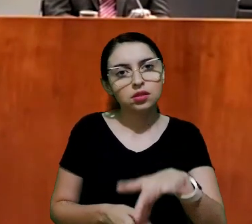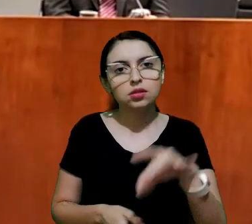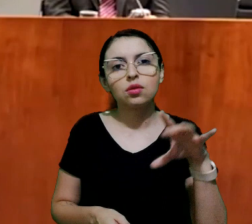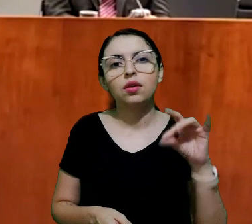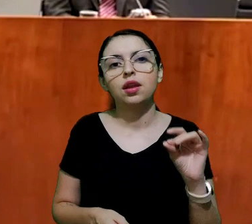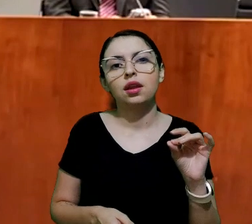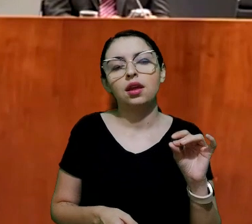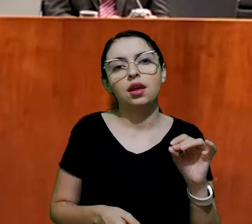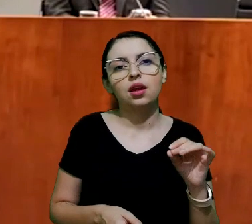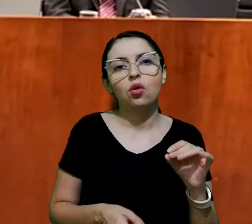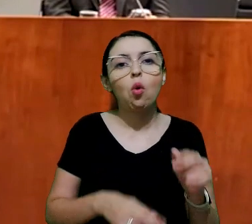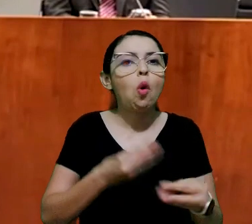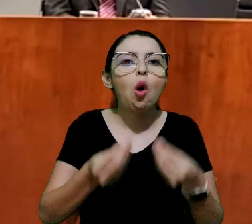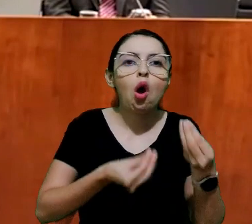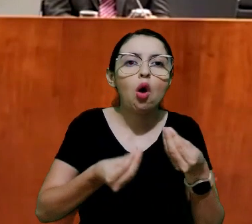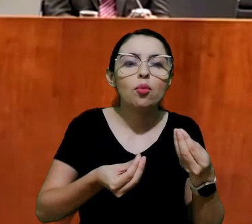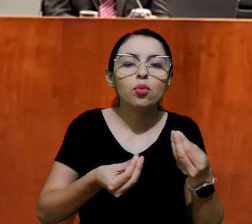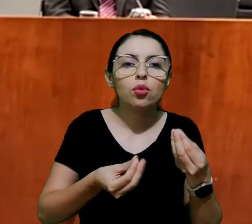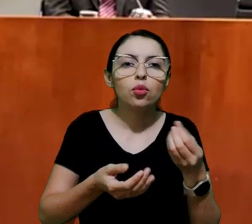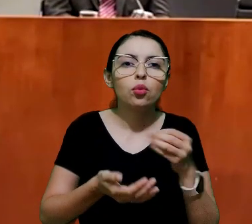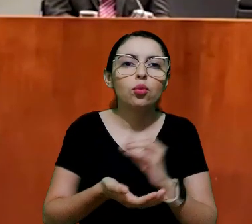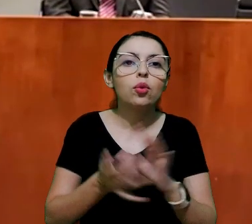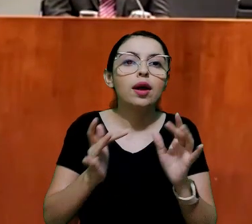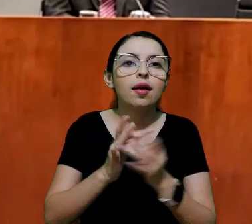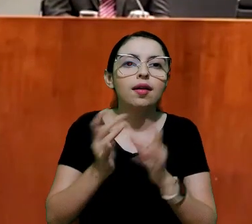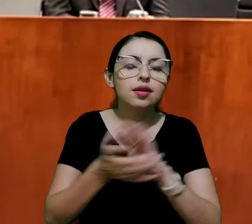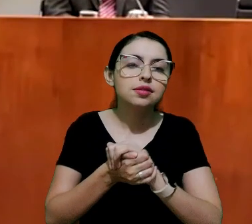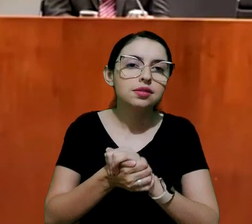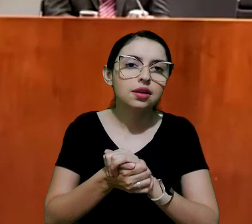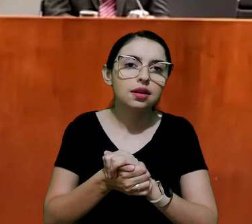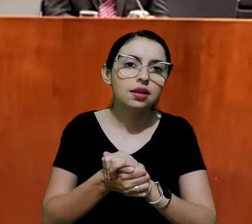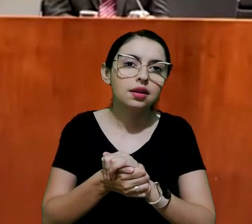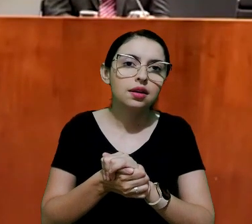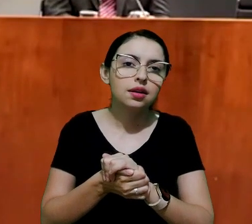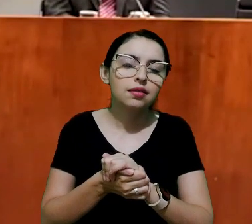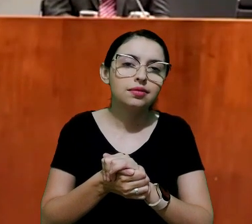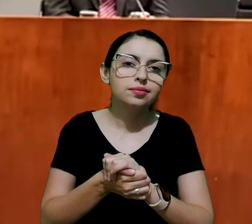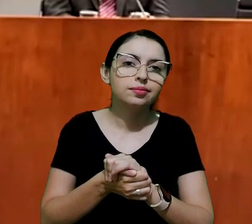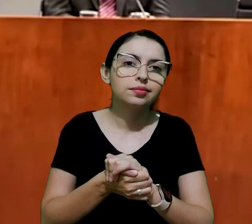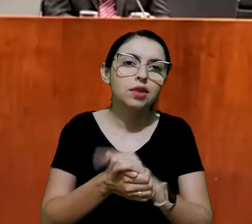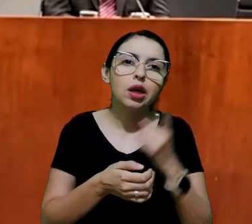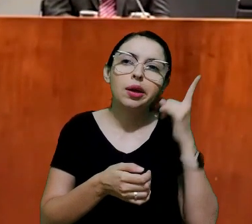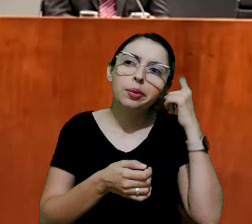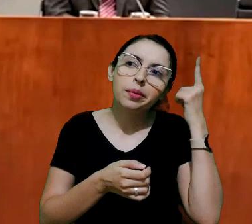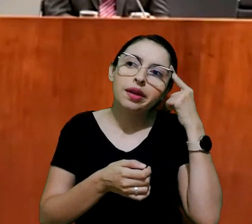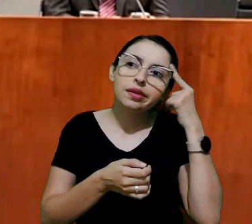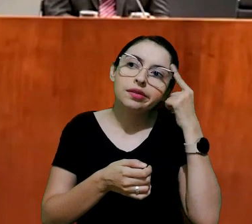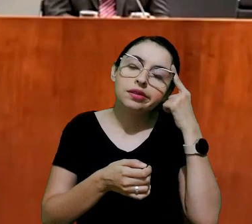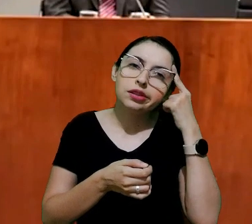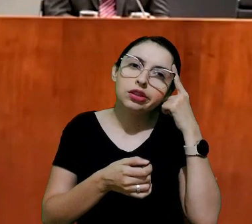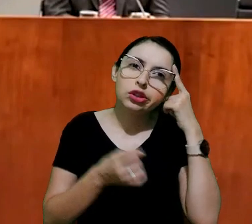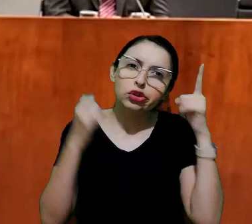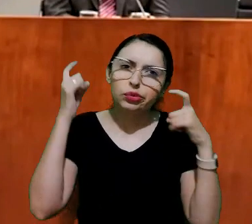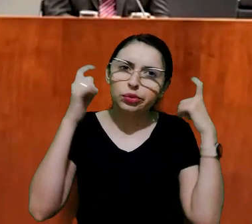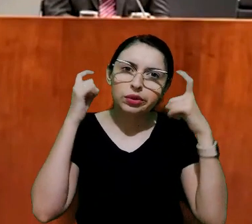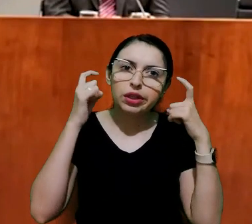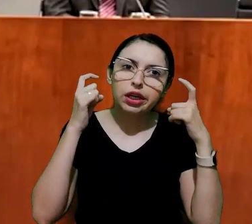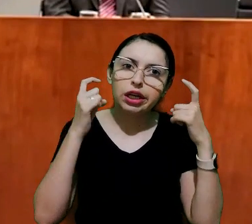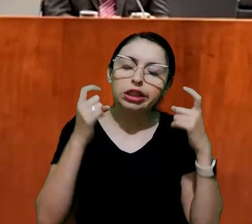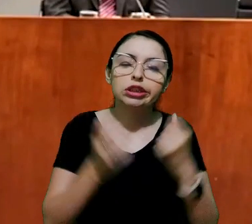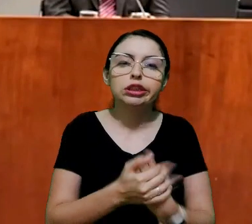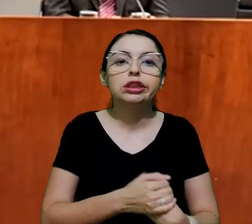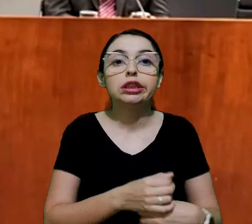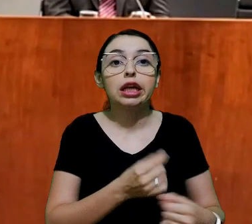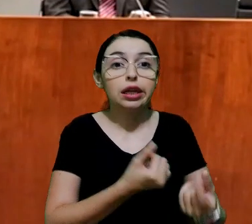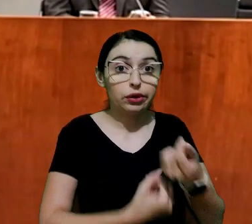bens, não casa em comunhão de bens, blá, blá, blá. Onde que a coisa pega? É na herança, que o infeliz é herdeiro. E